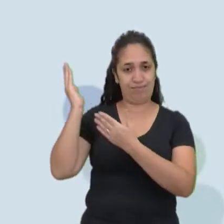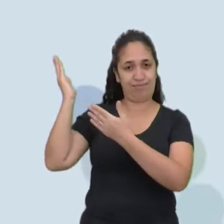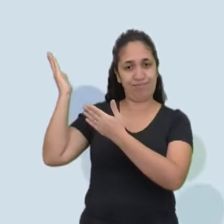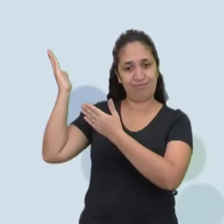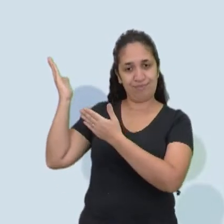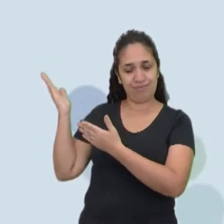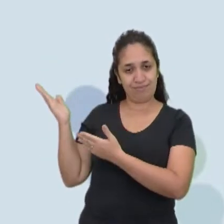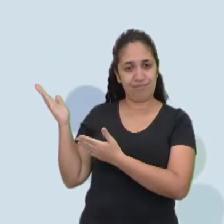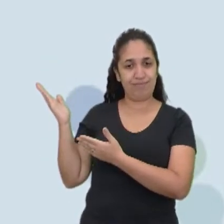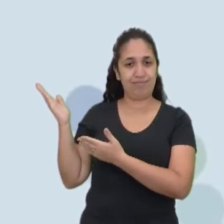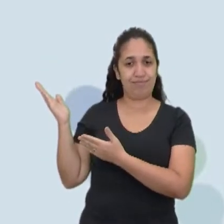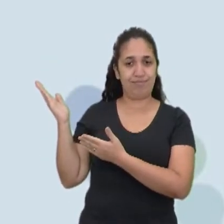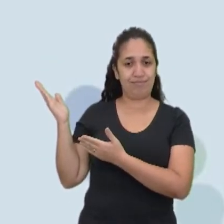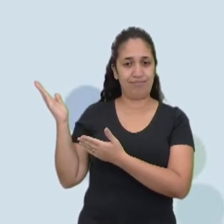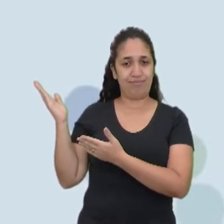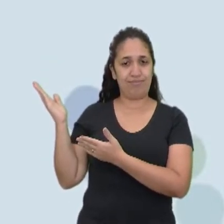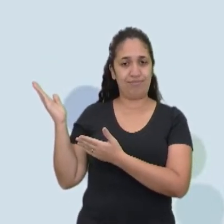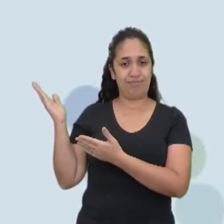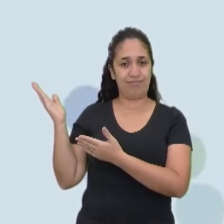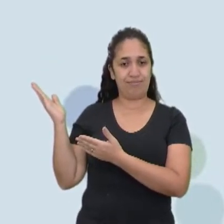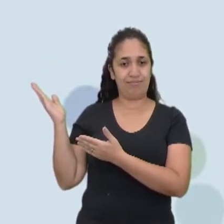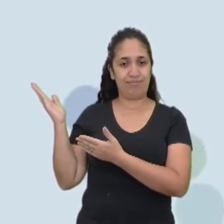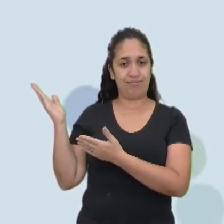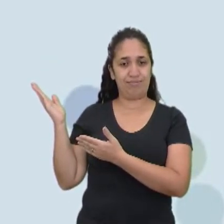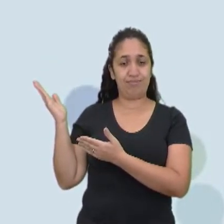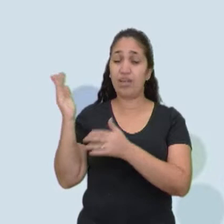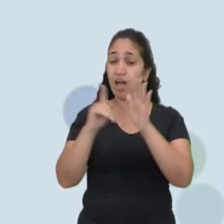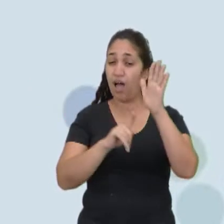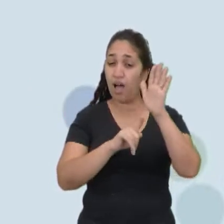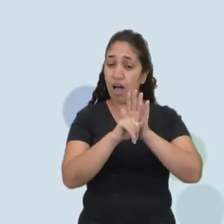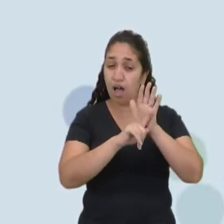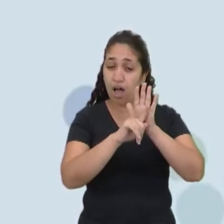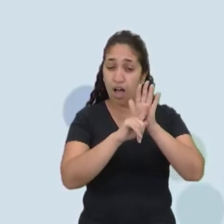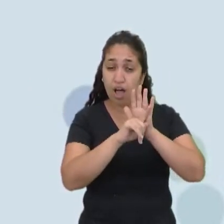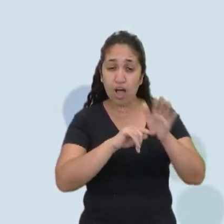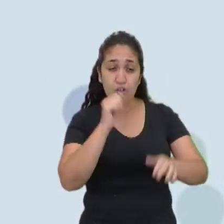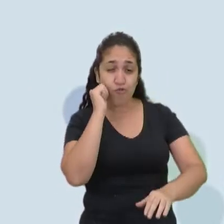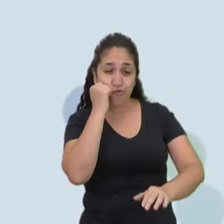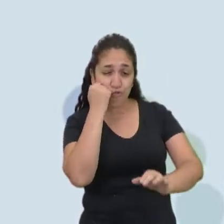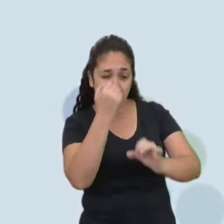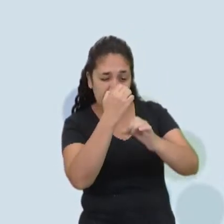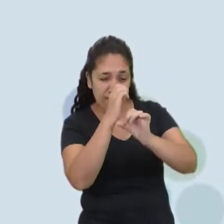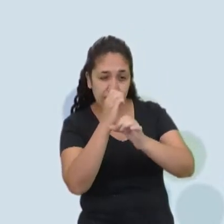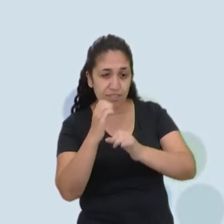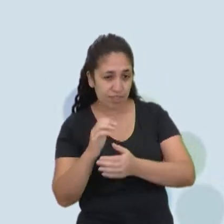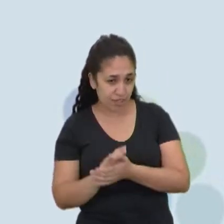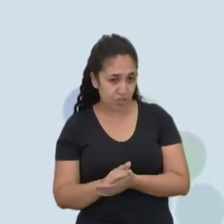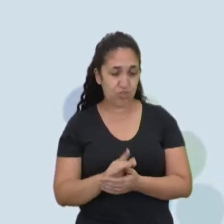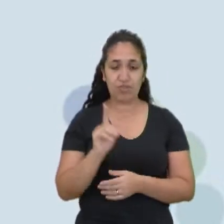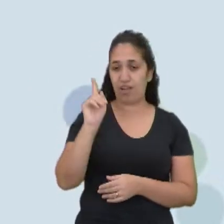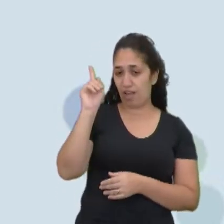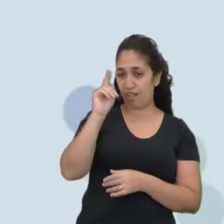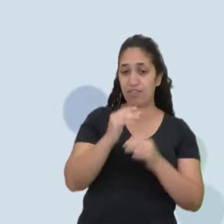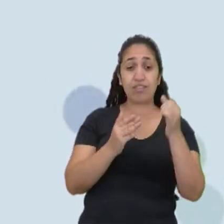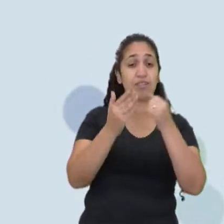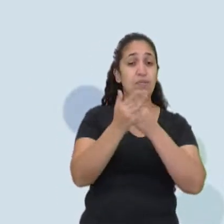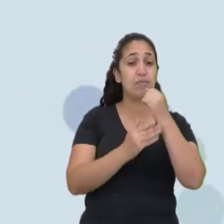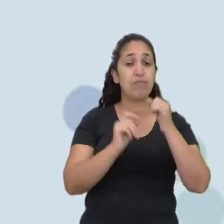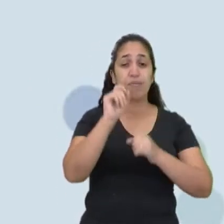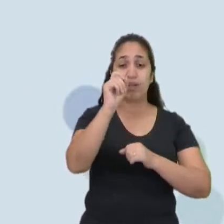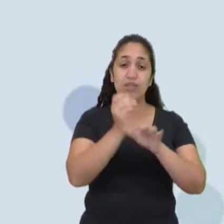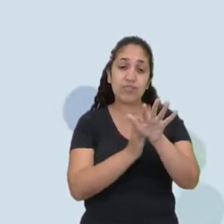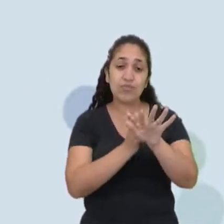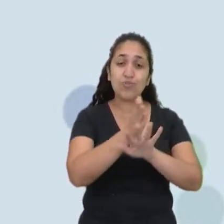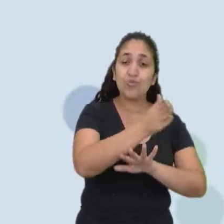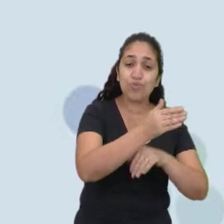aí na tela para vocês. E aí a gente tem aí investigação científica, né, que é a base aí do eixo